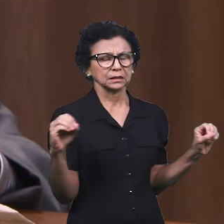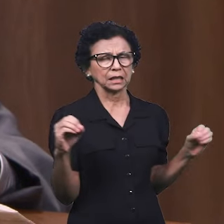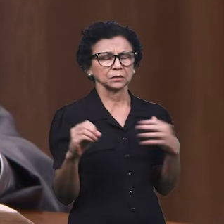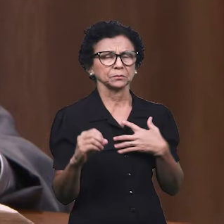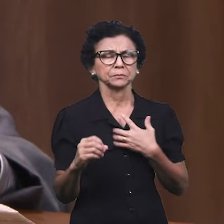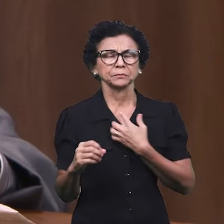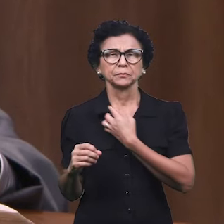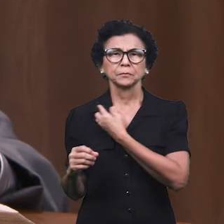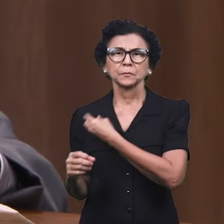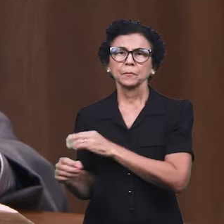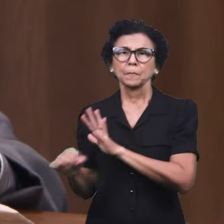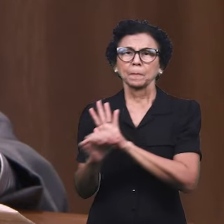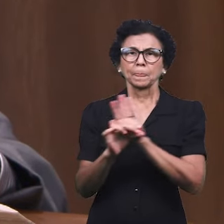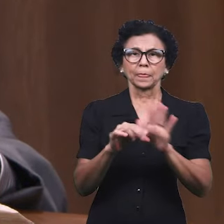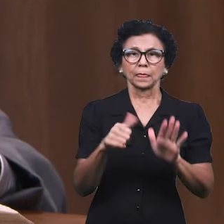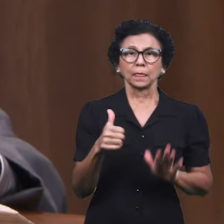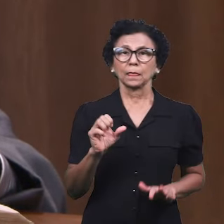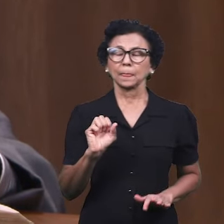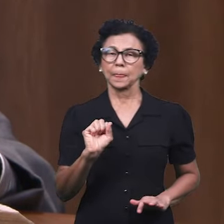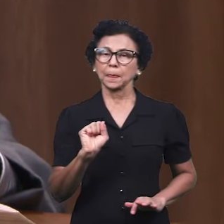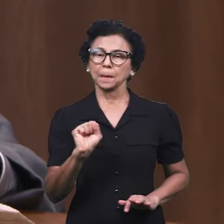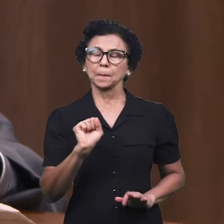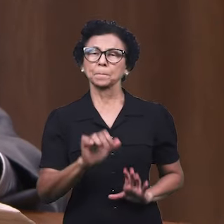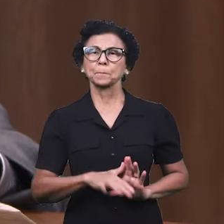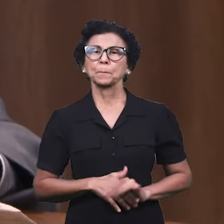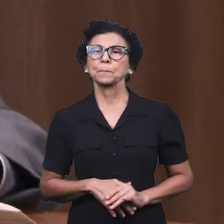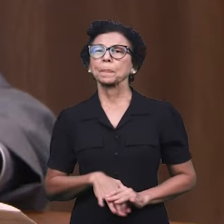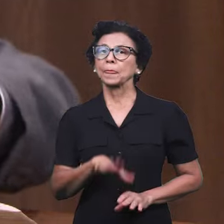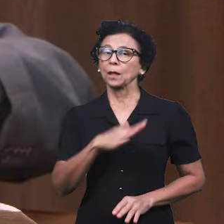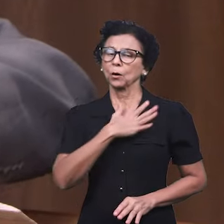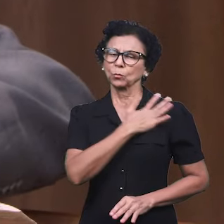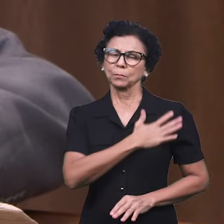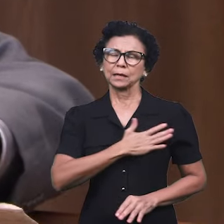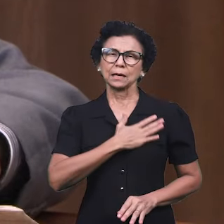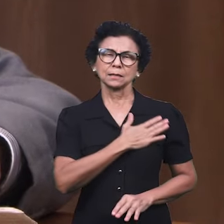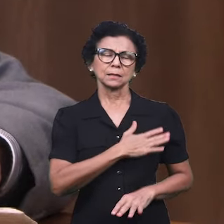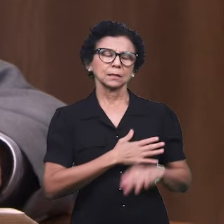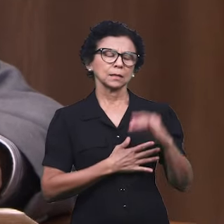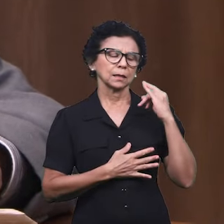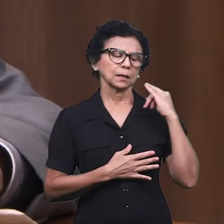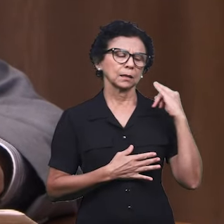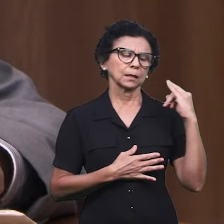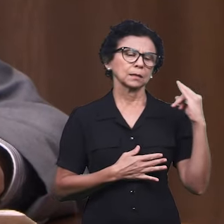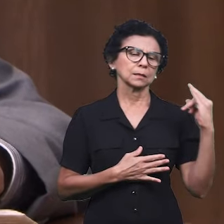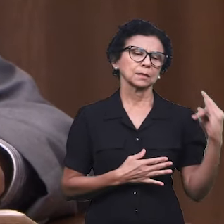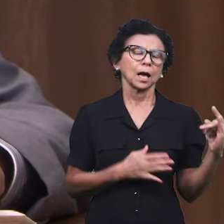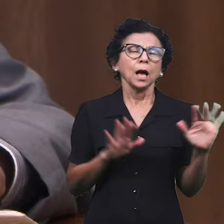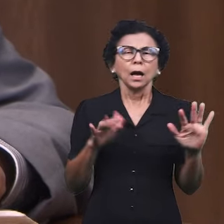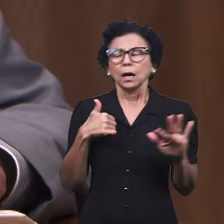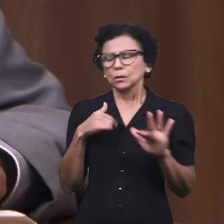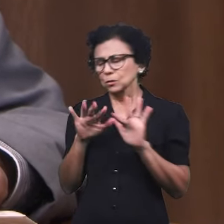Verso 18, ninguém vos domine a seu bel prazer com pretexto de humildade e culto dos